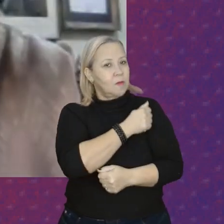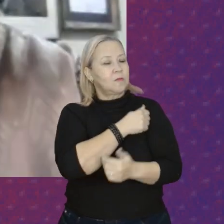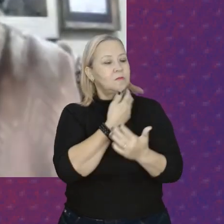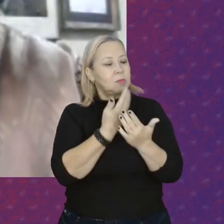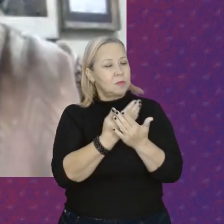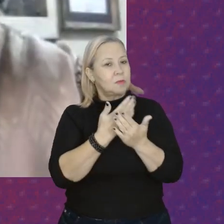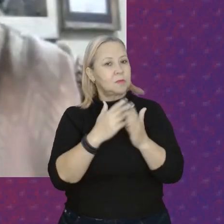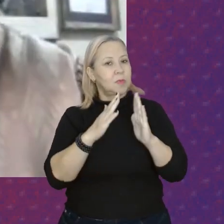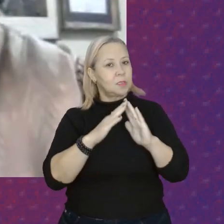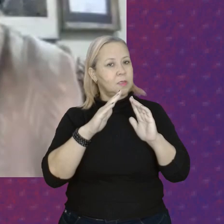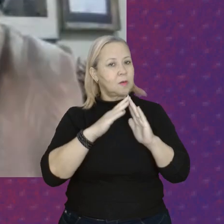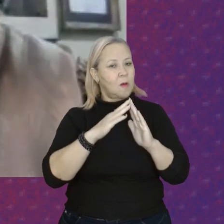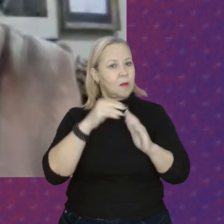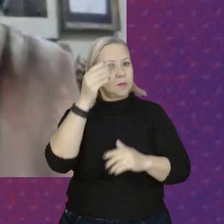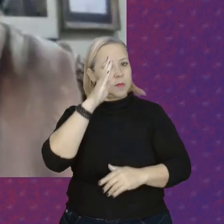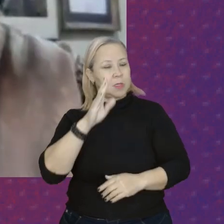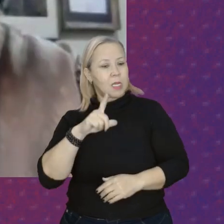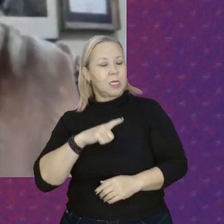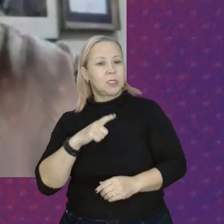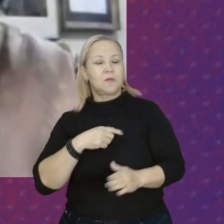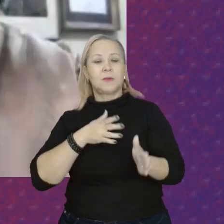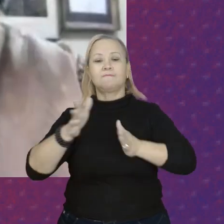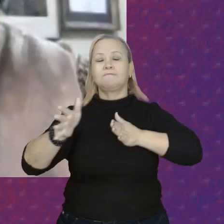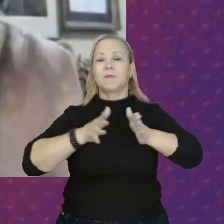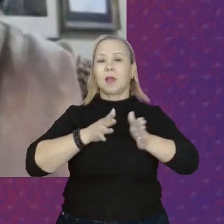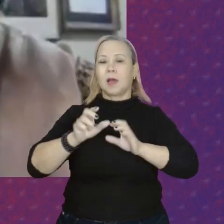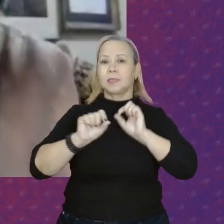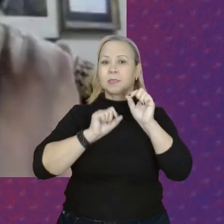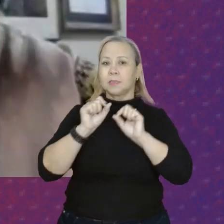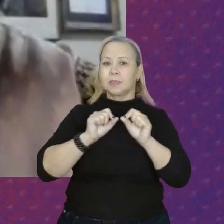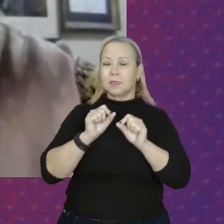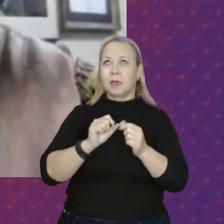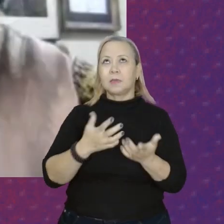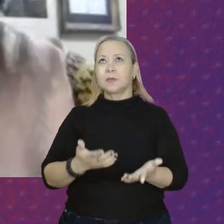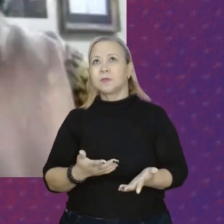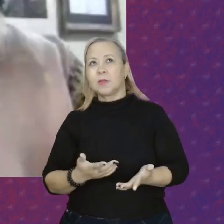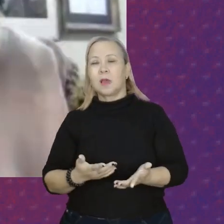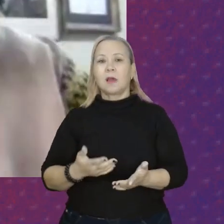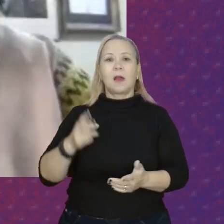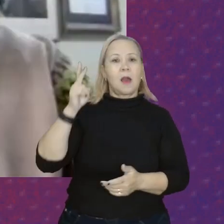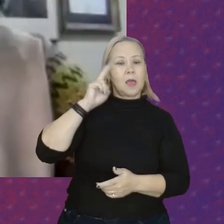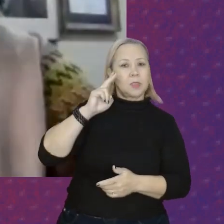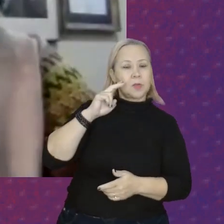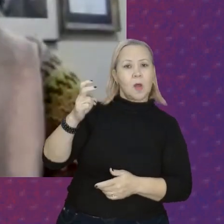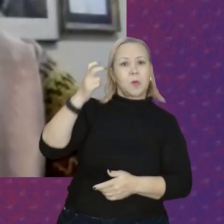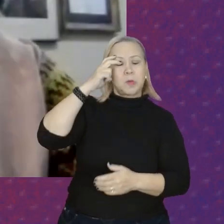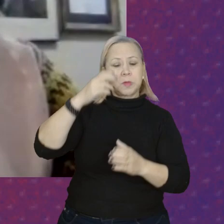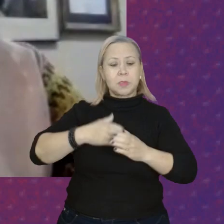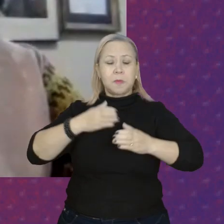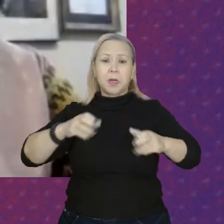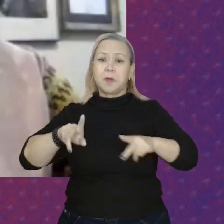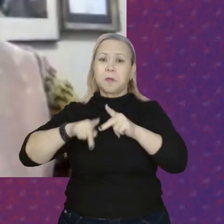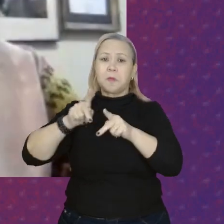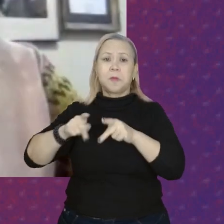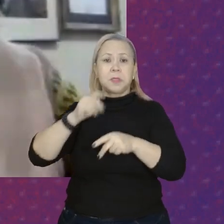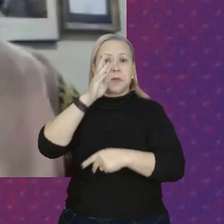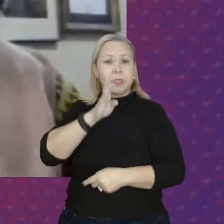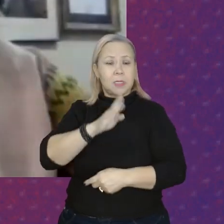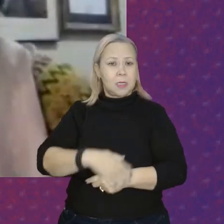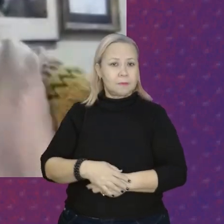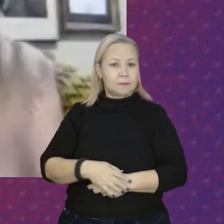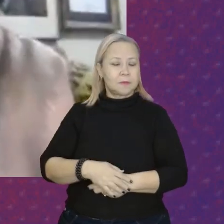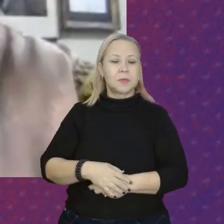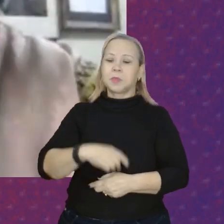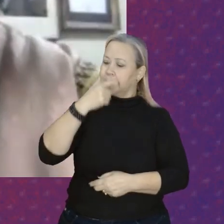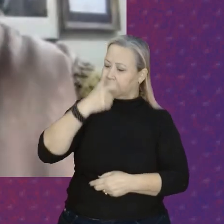escolas brasileiras tivessem acesso à história e à cultura da maioria da população brasileira, porque nós somos